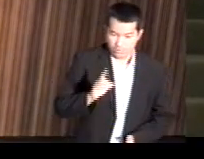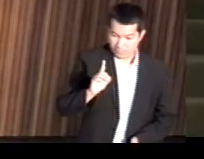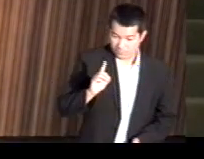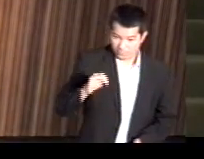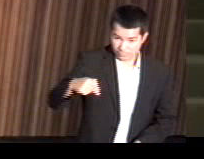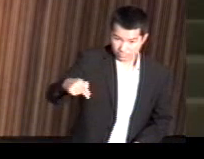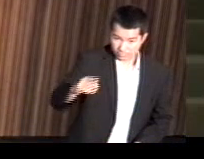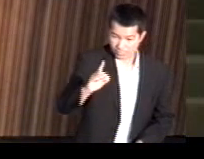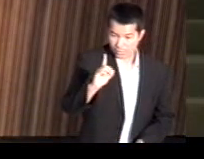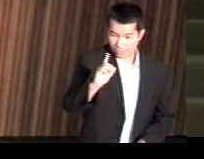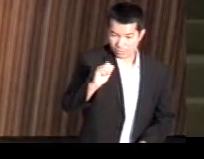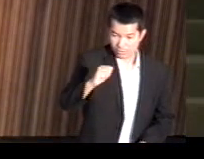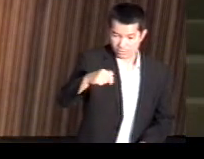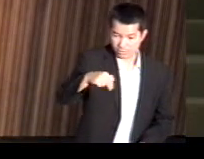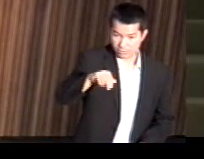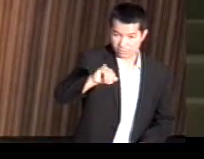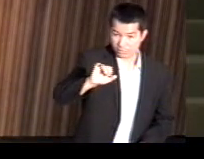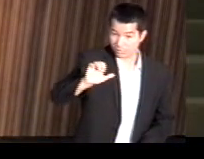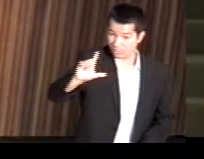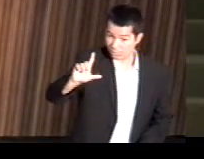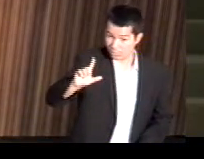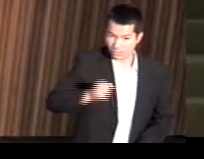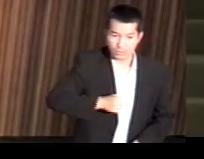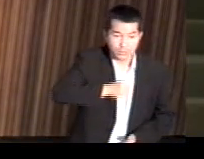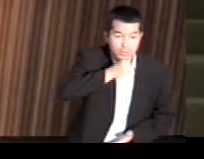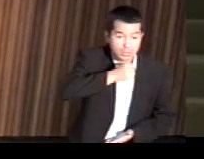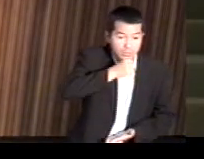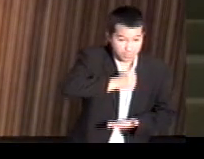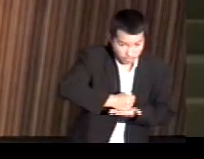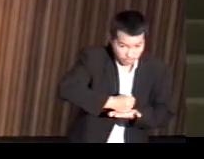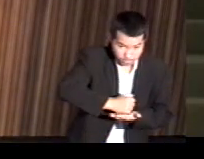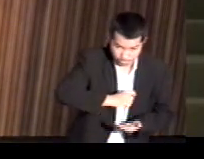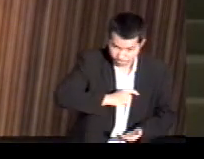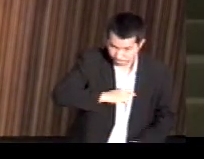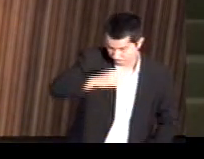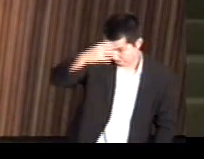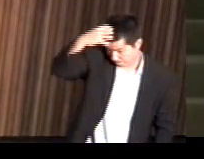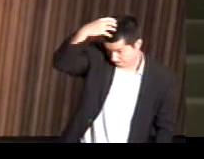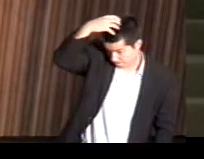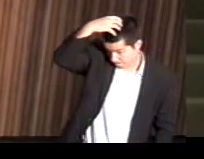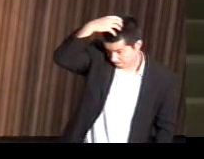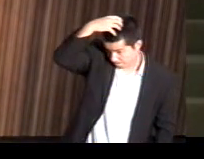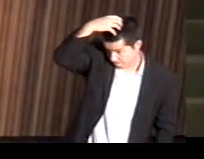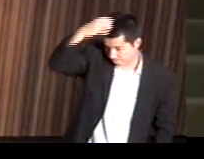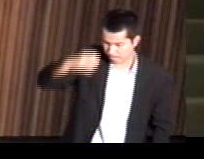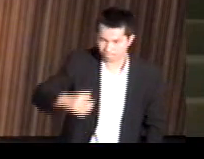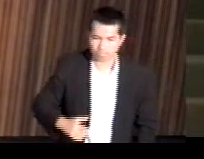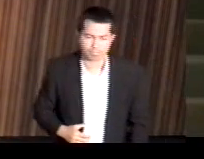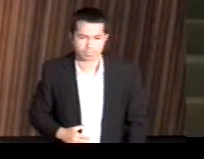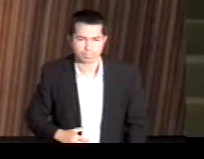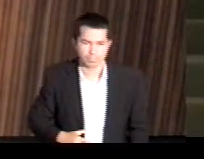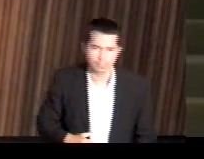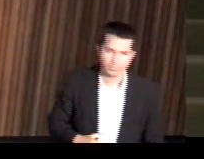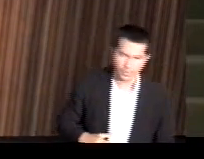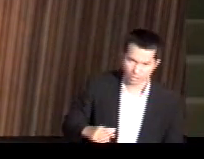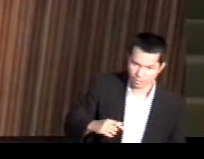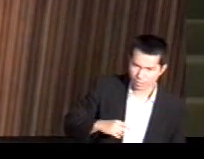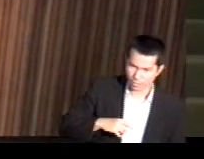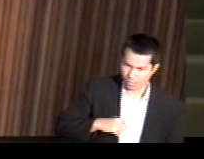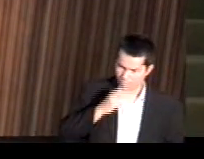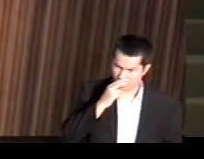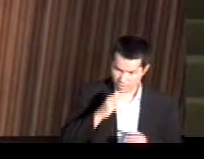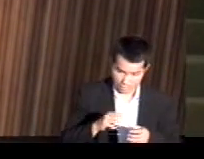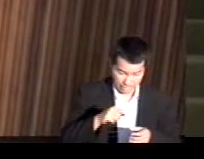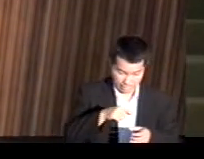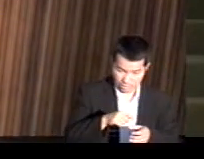livro de Daniel tem um rei que está cercado pelos seus inimigos, os medos e os persas